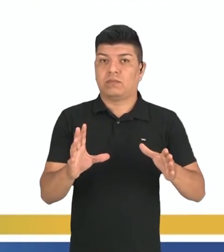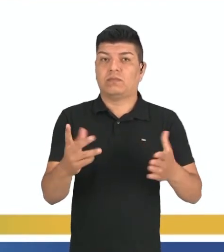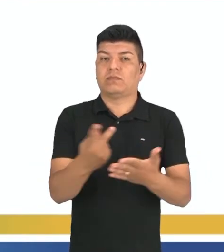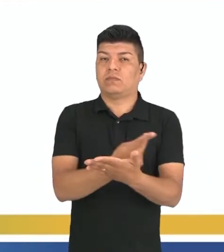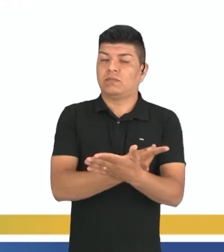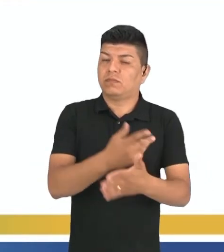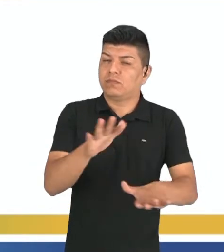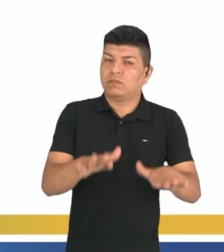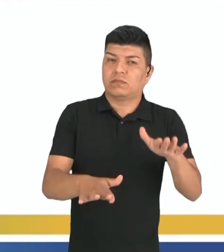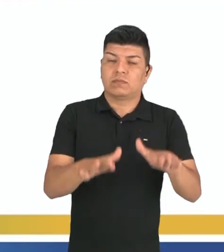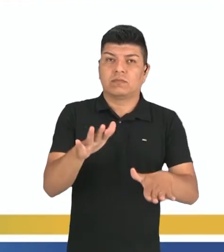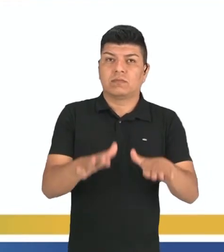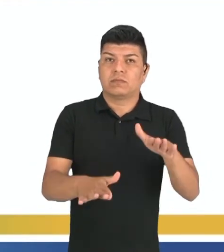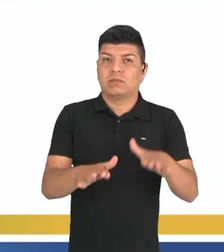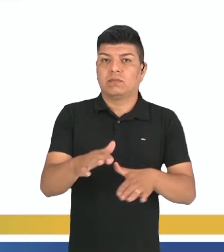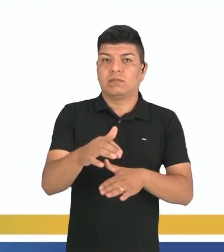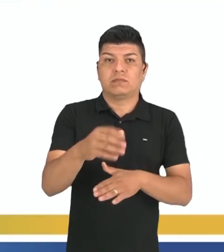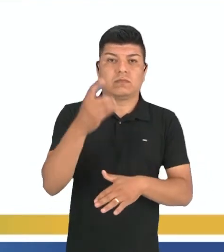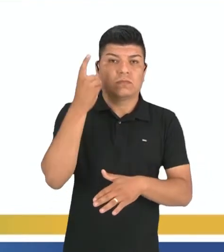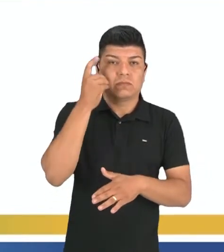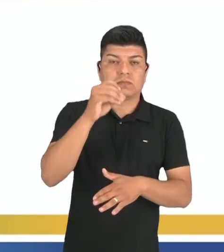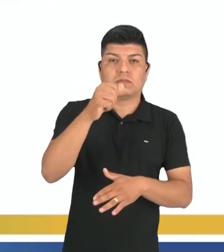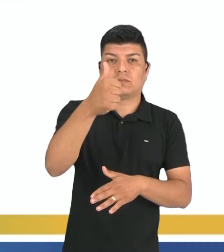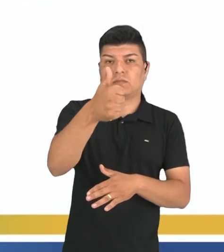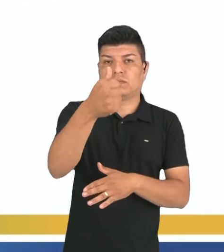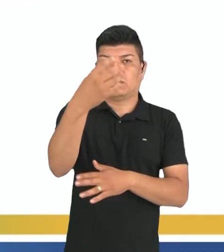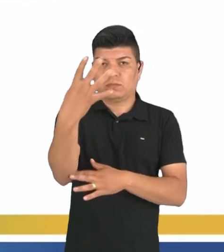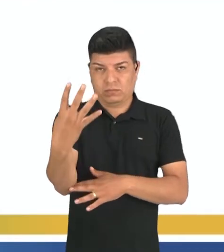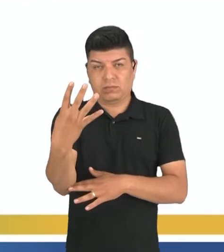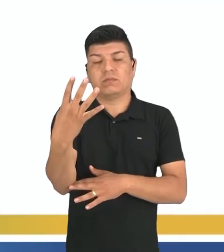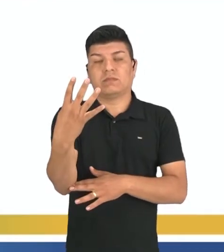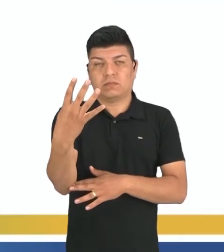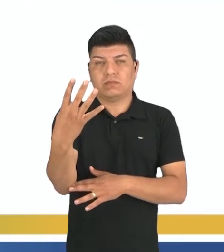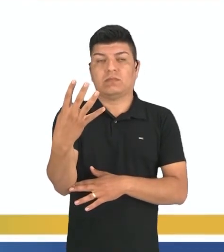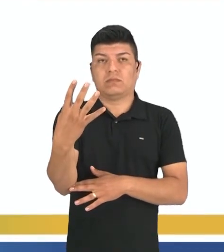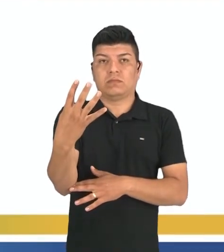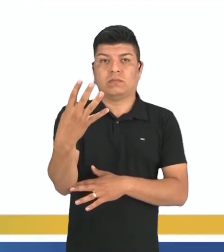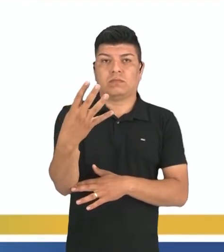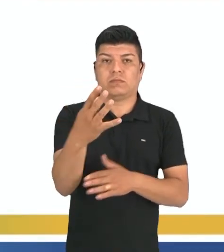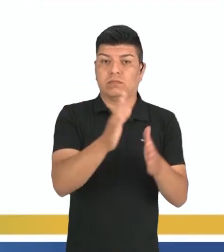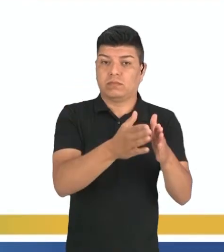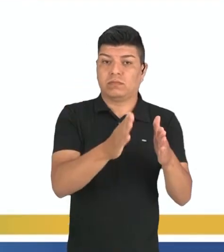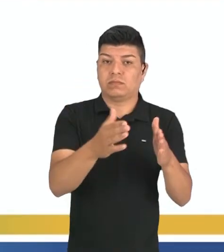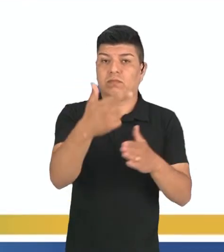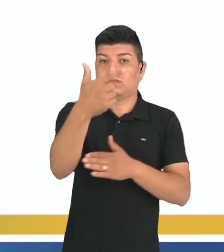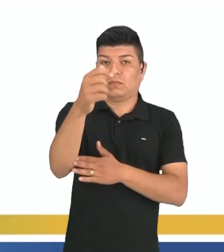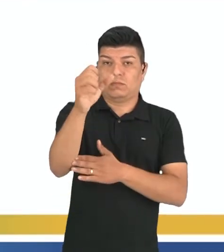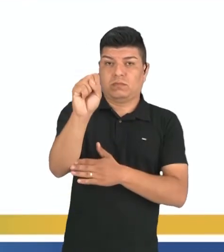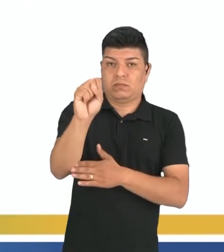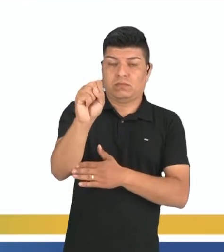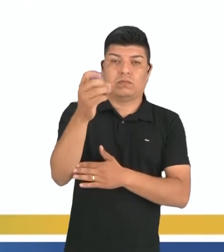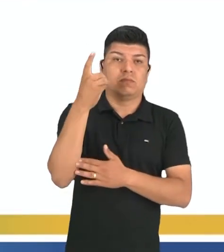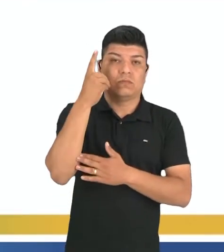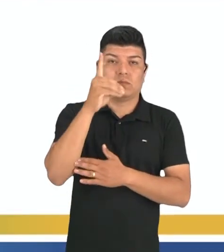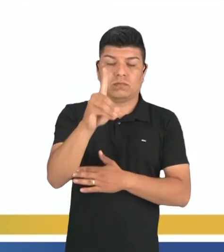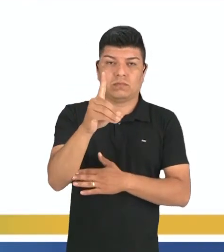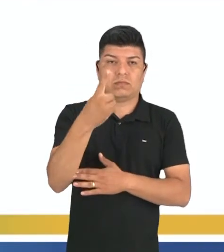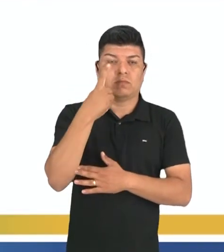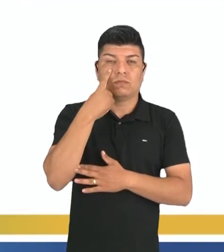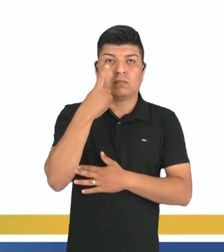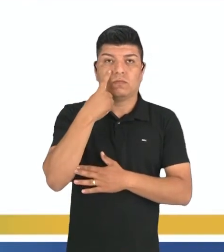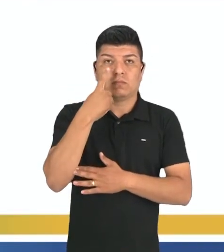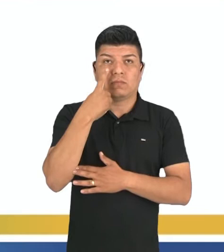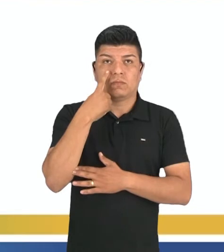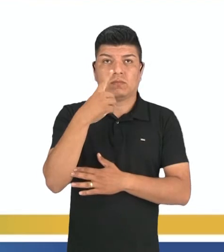ocorre geralmente no 14º dia, se a gente levar em conta um ciclo de 28 dias. Então a gente observa ali